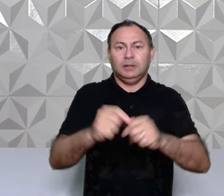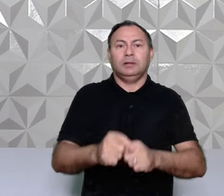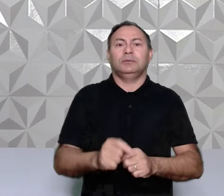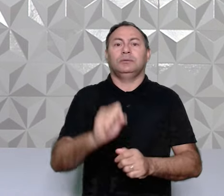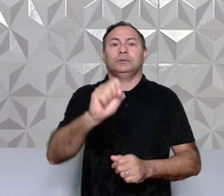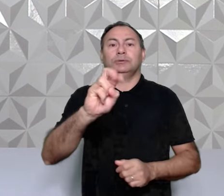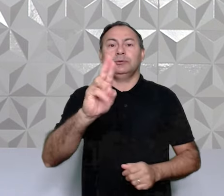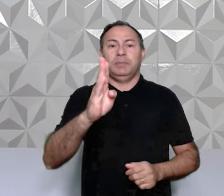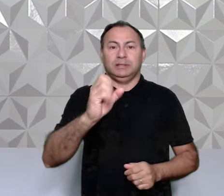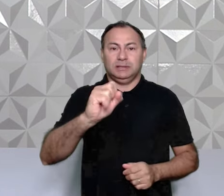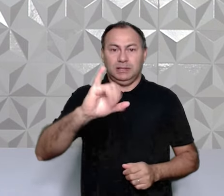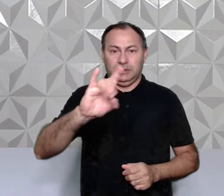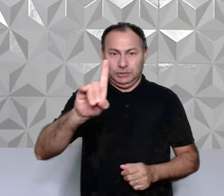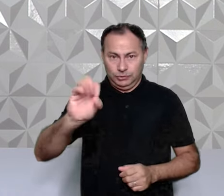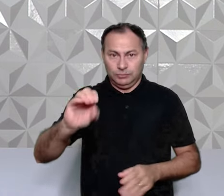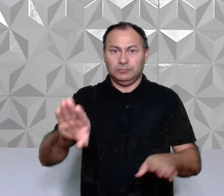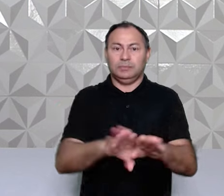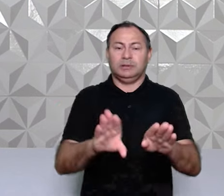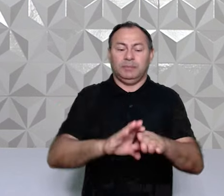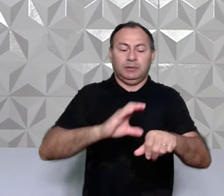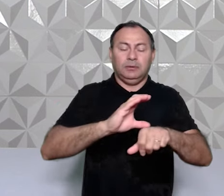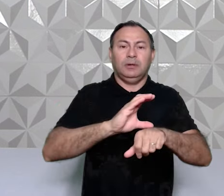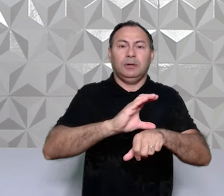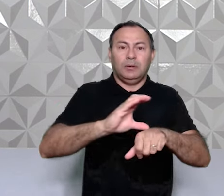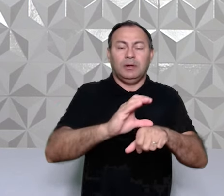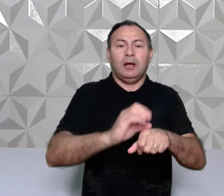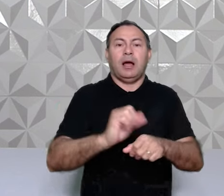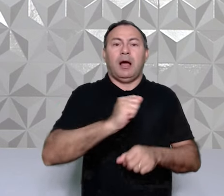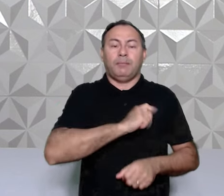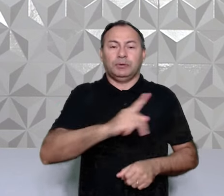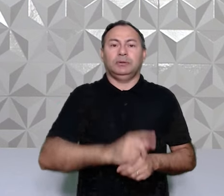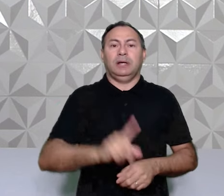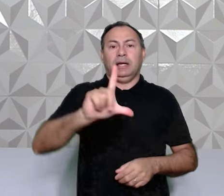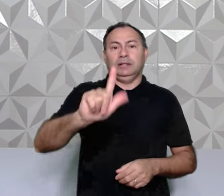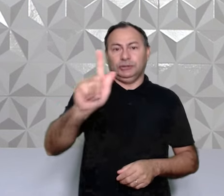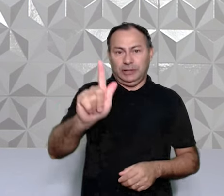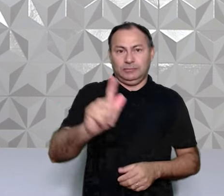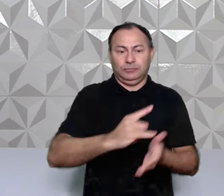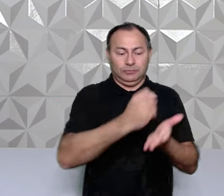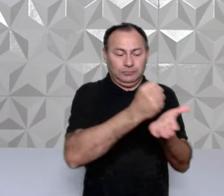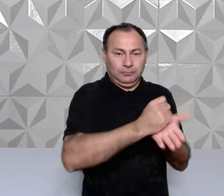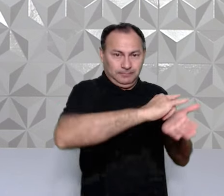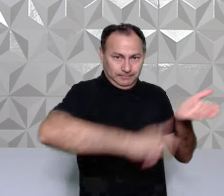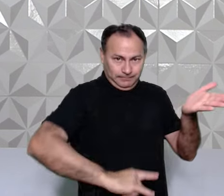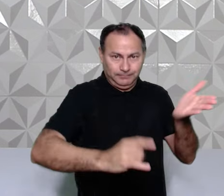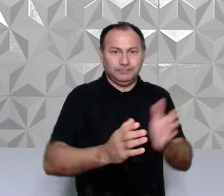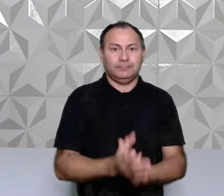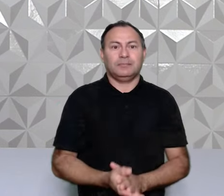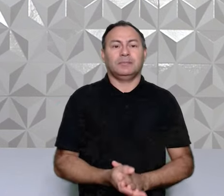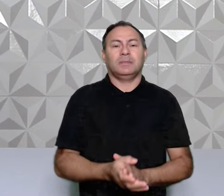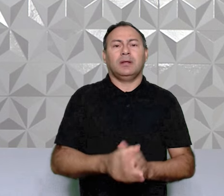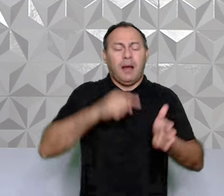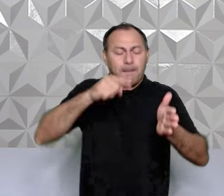aqui no subsídio e também na Constituição Apostólica Lumen Gentium. Então,